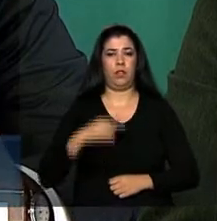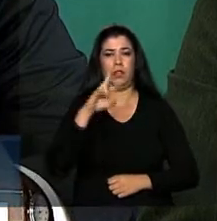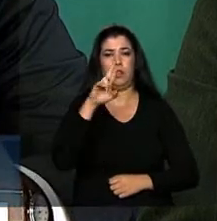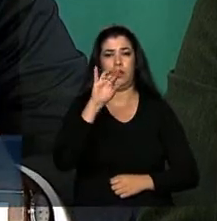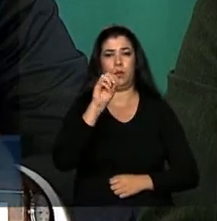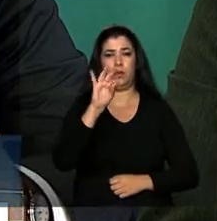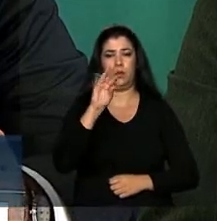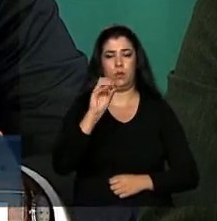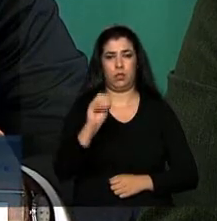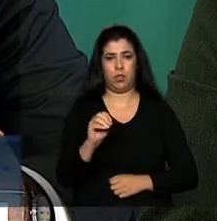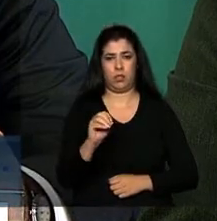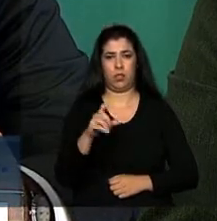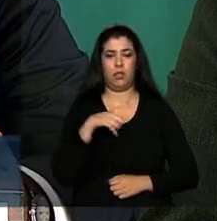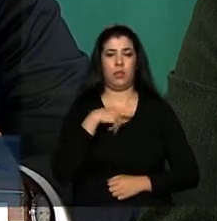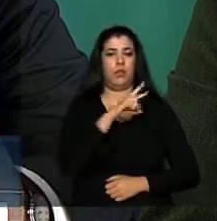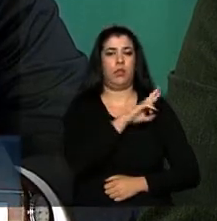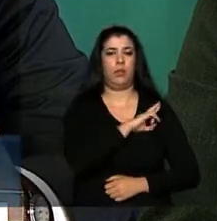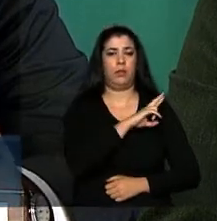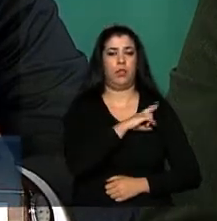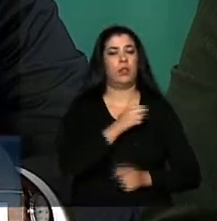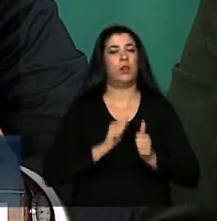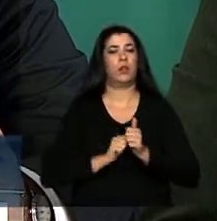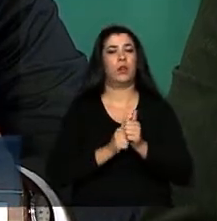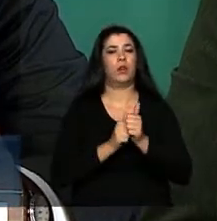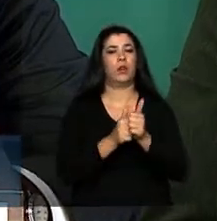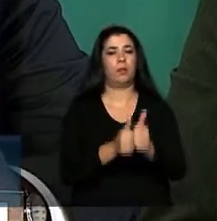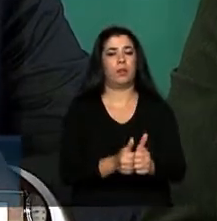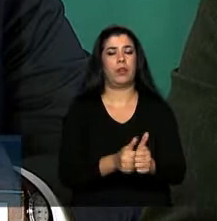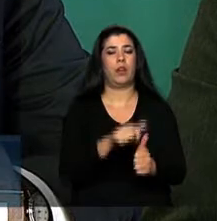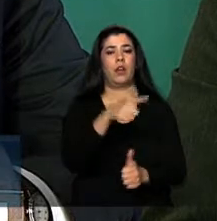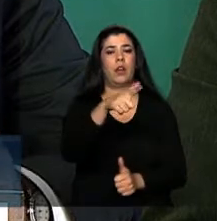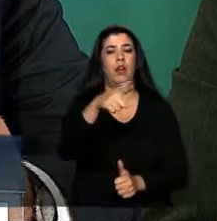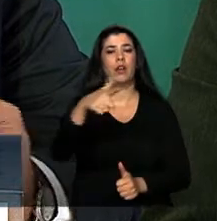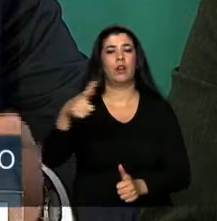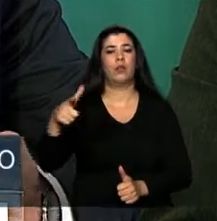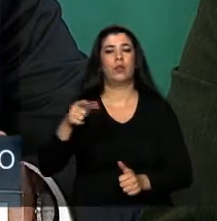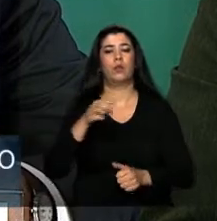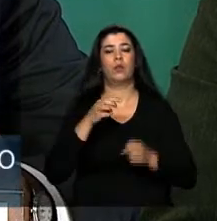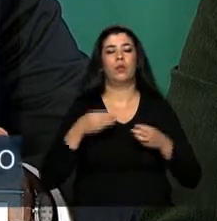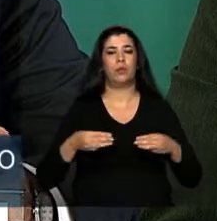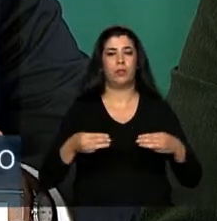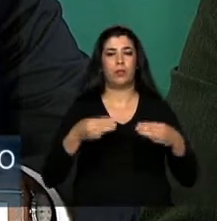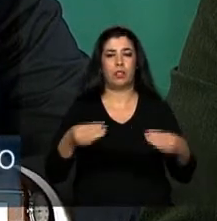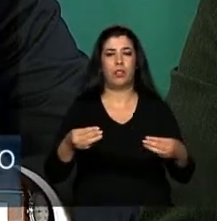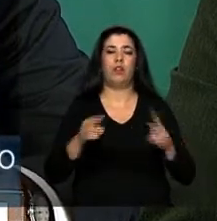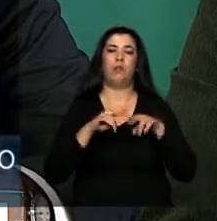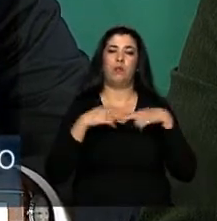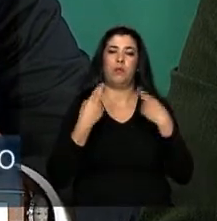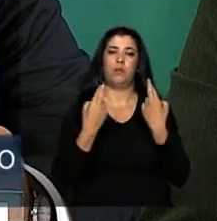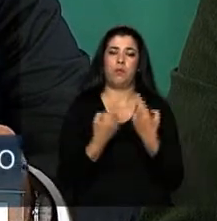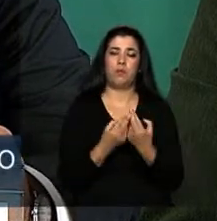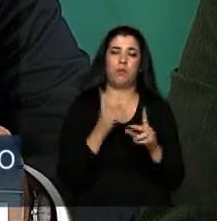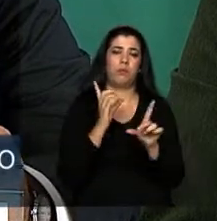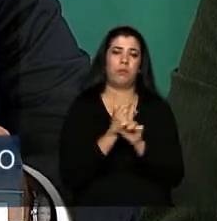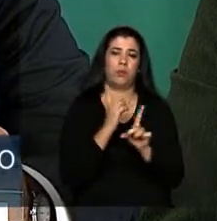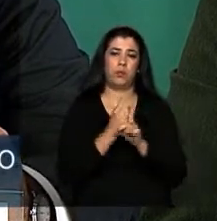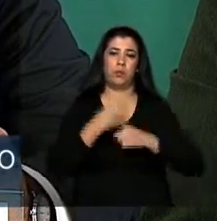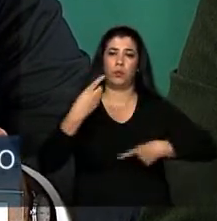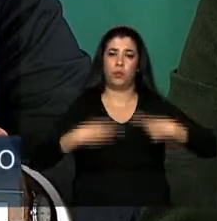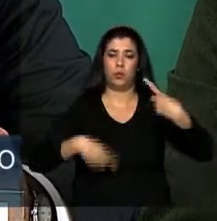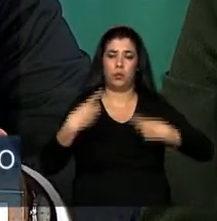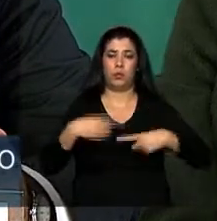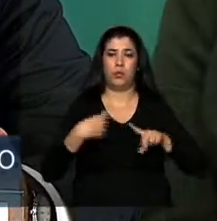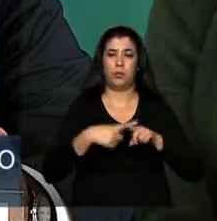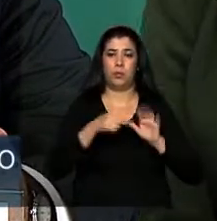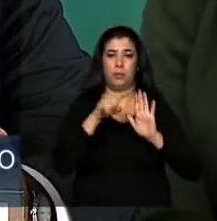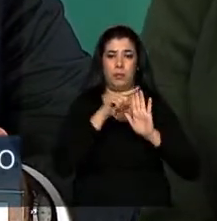ministérios, os pleitos da CONTAG, inclusive no que se refere às audiências com os ministros, né? Porque vários pontos